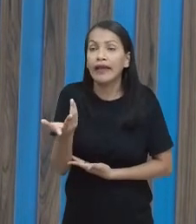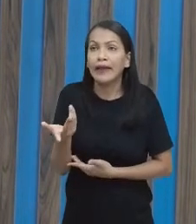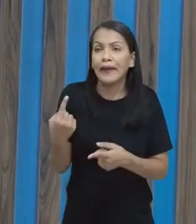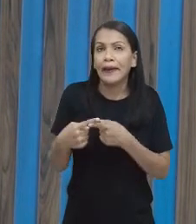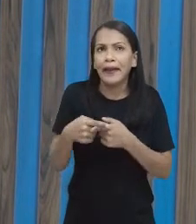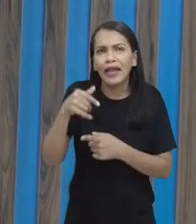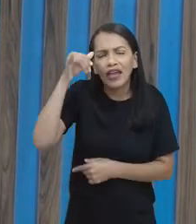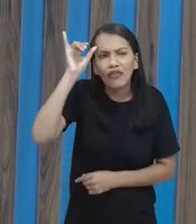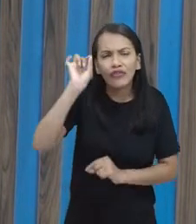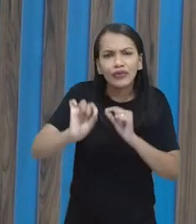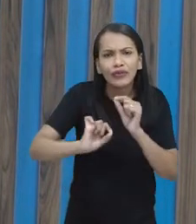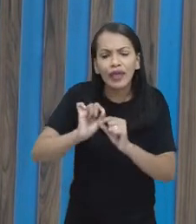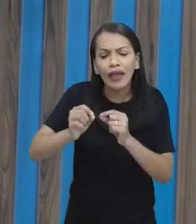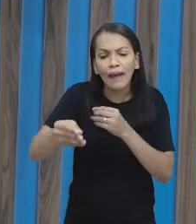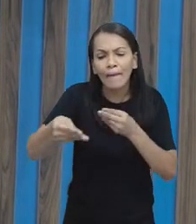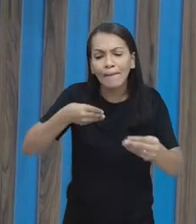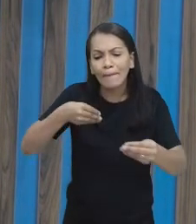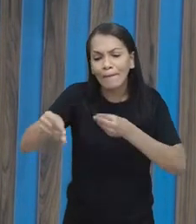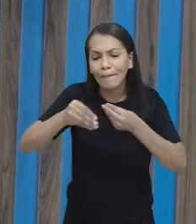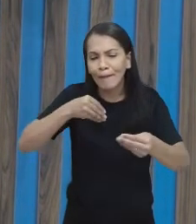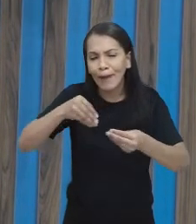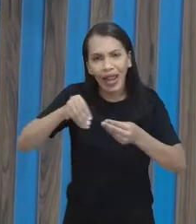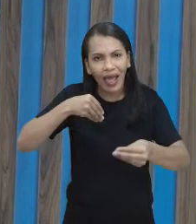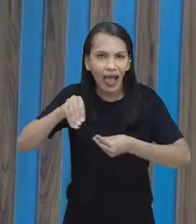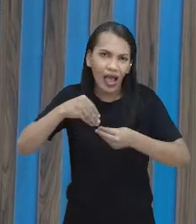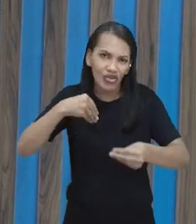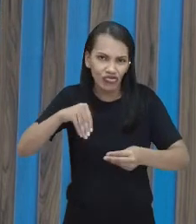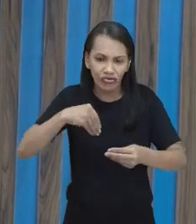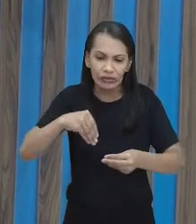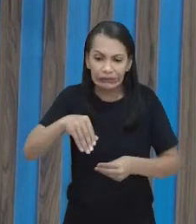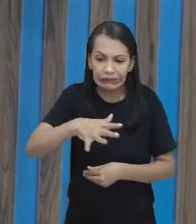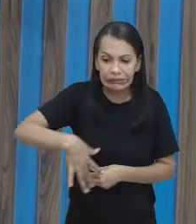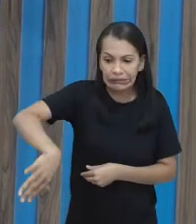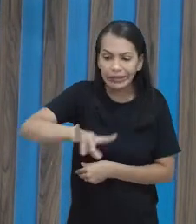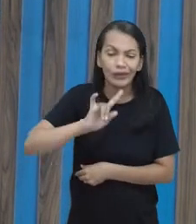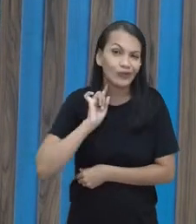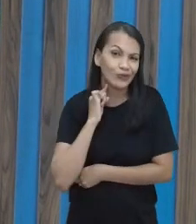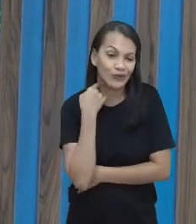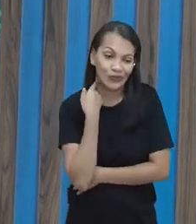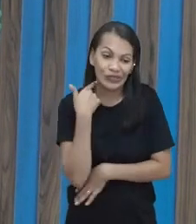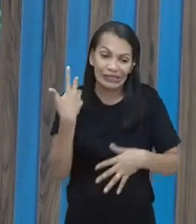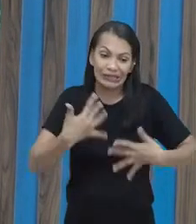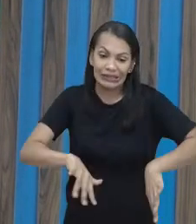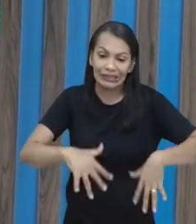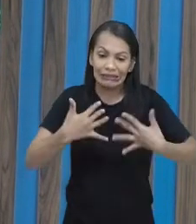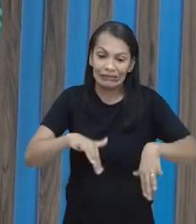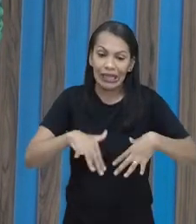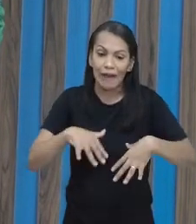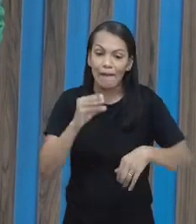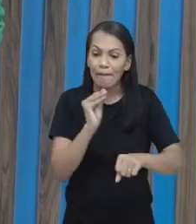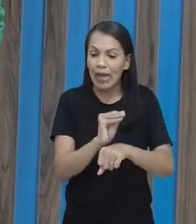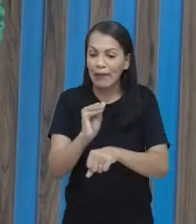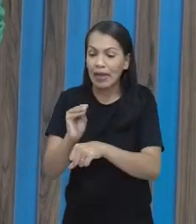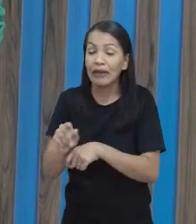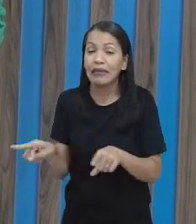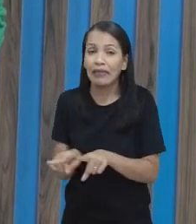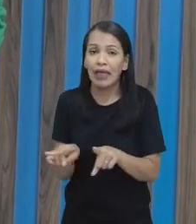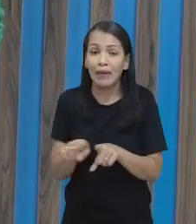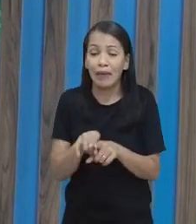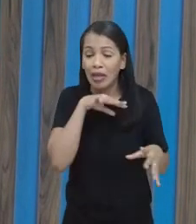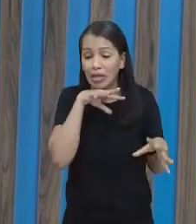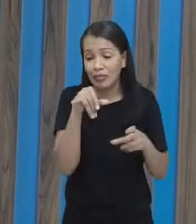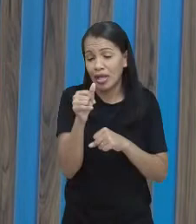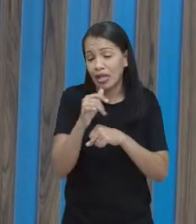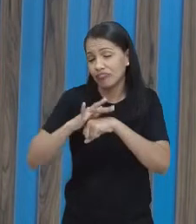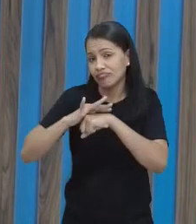emissão dos plásticos, né, no nosso meio ambiente, que suja tanto por aí, né, deixa animais doentes ou